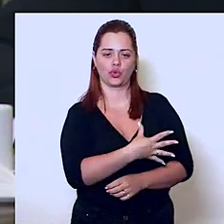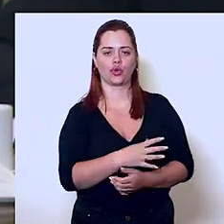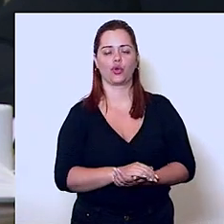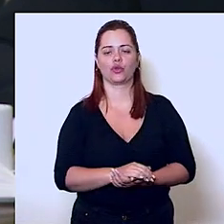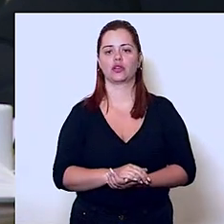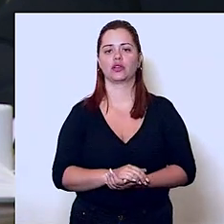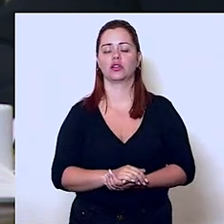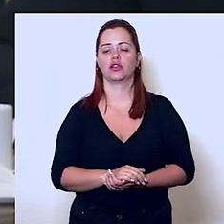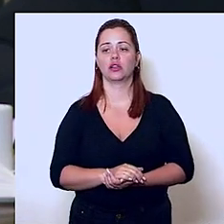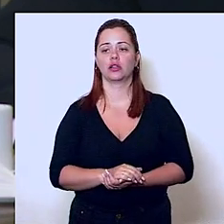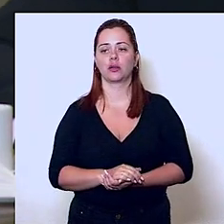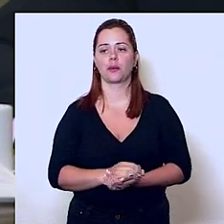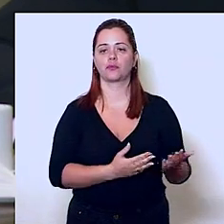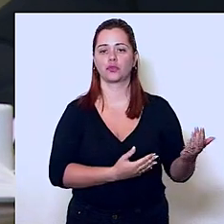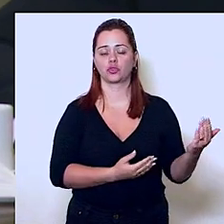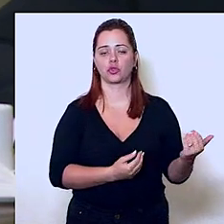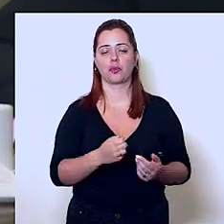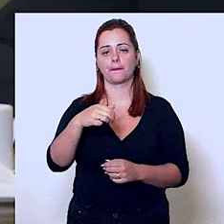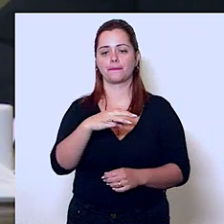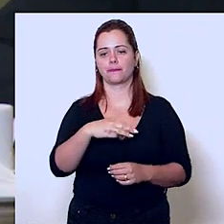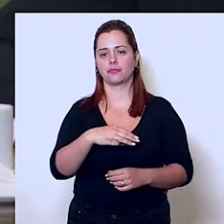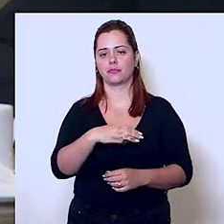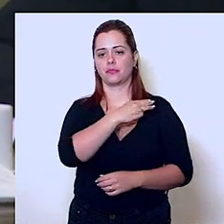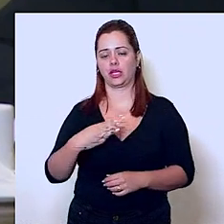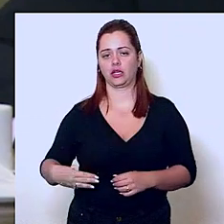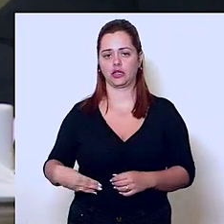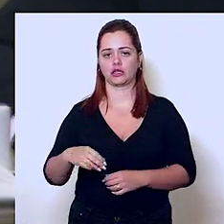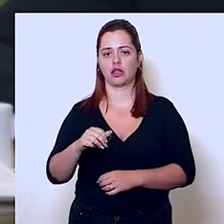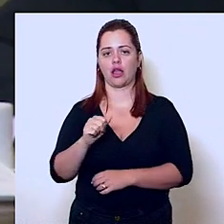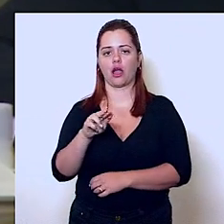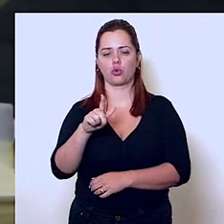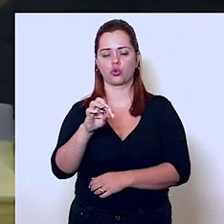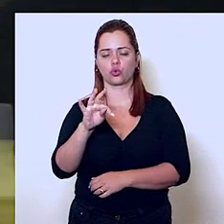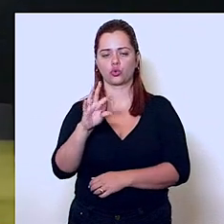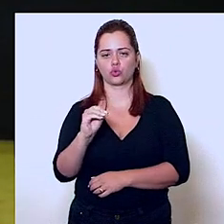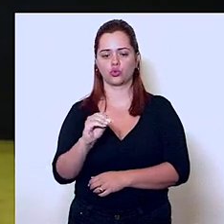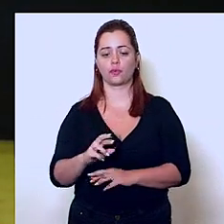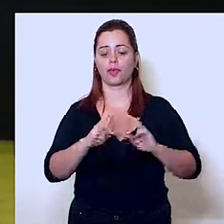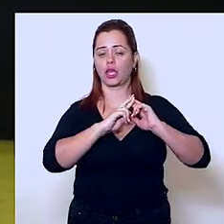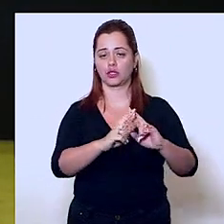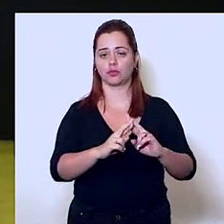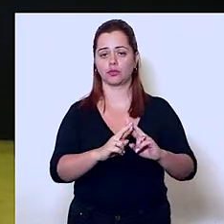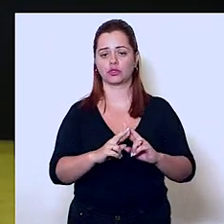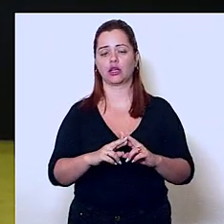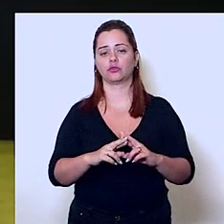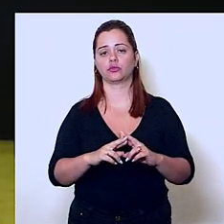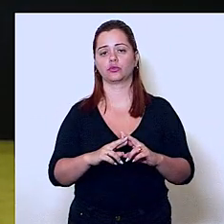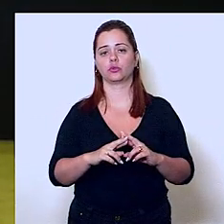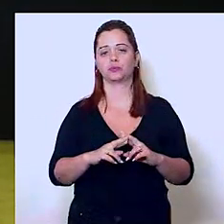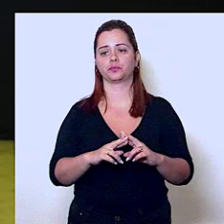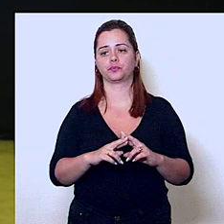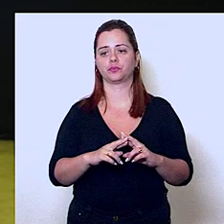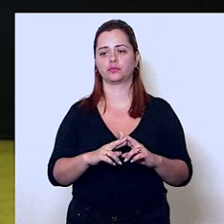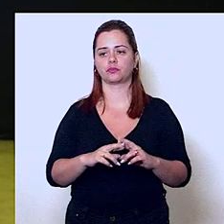ministro Augusto Pestana, diretor-presidente da Apex Brasil, que é responsável, portanto, por levar